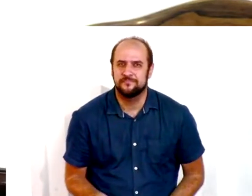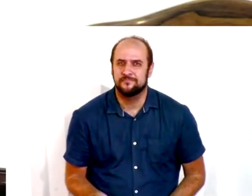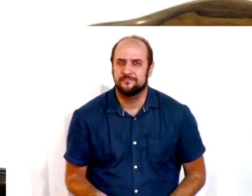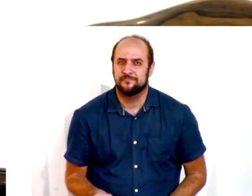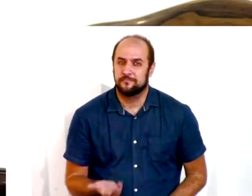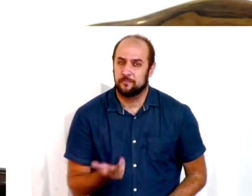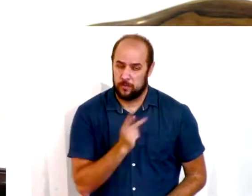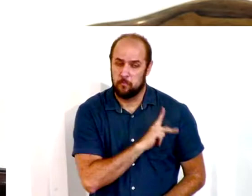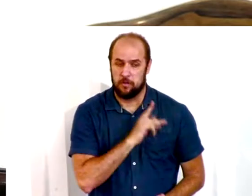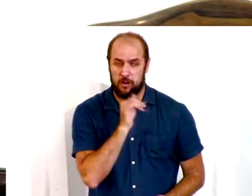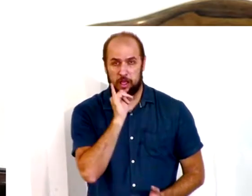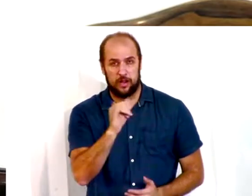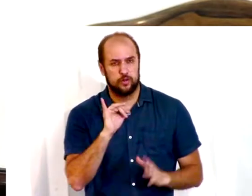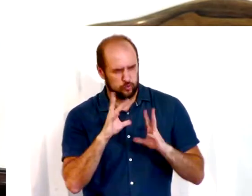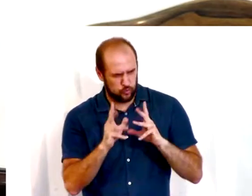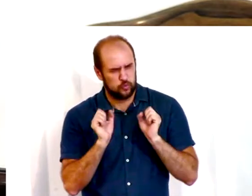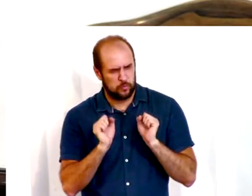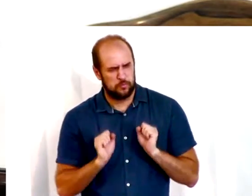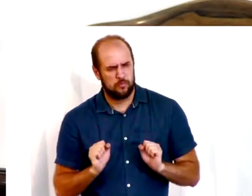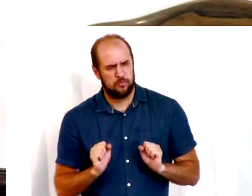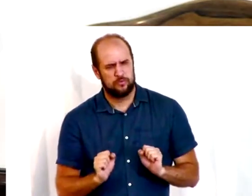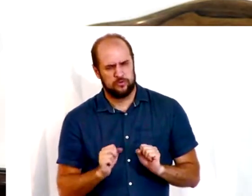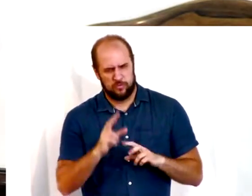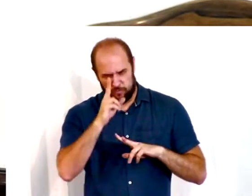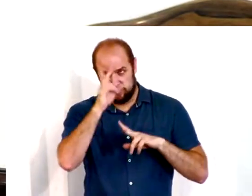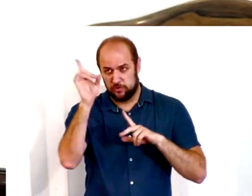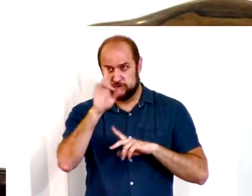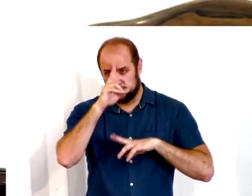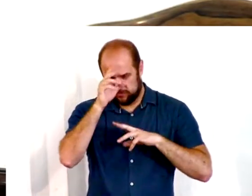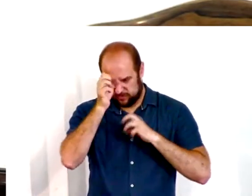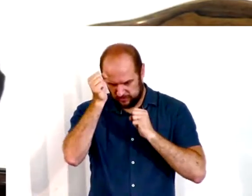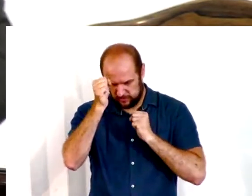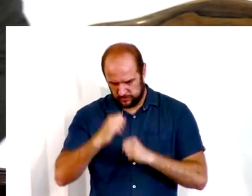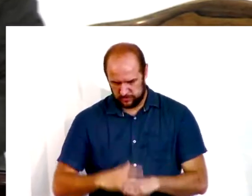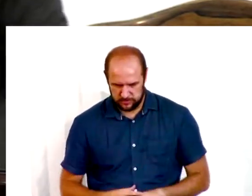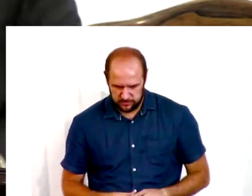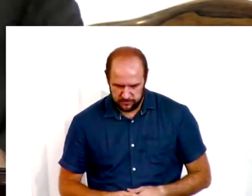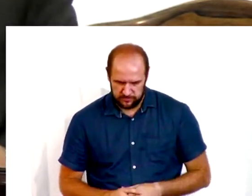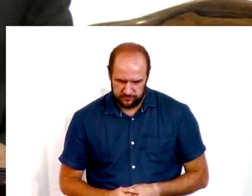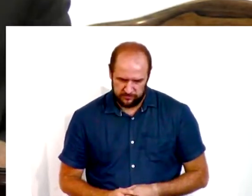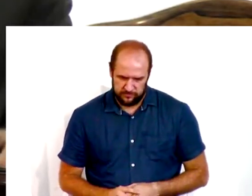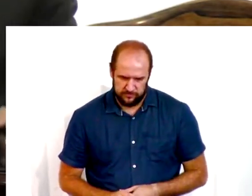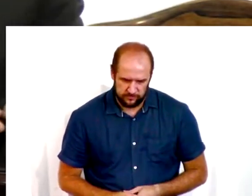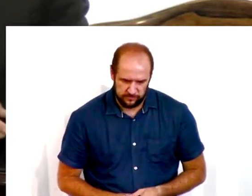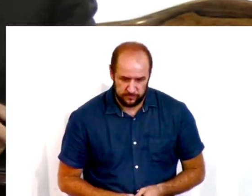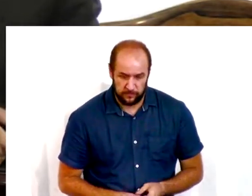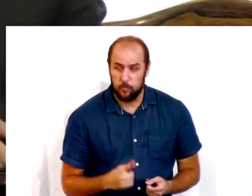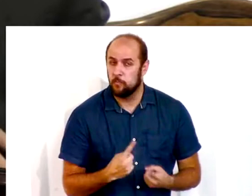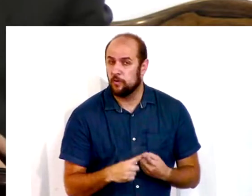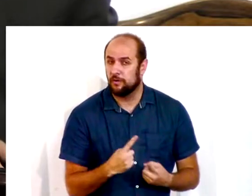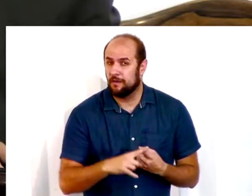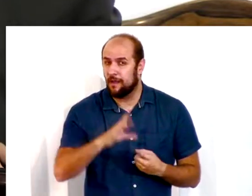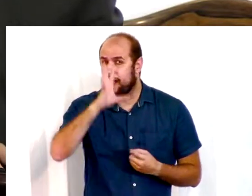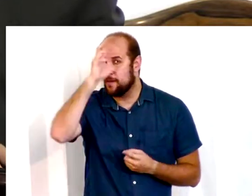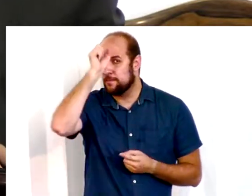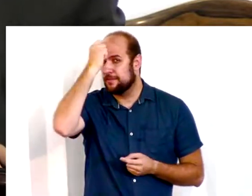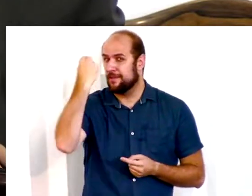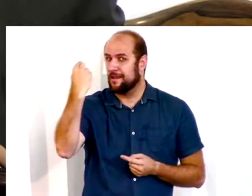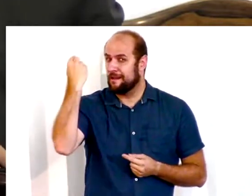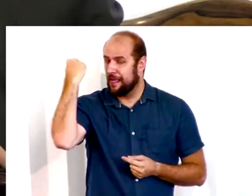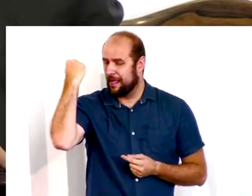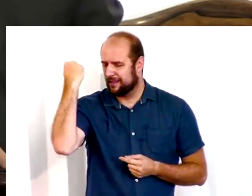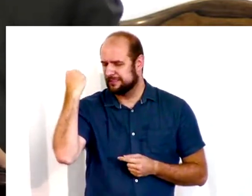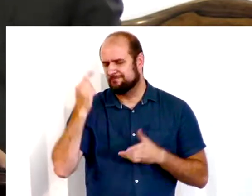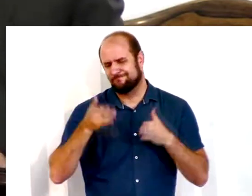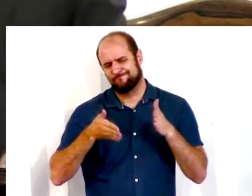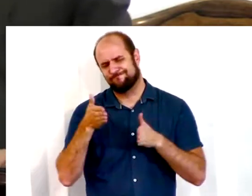tudo pode naquele que fortalece, porque ele aprendeu isso quando ele estava em momentos